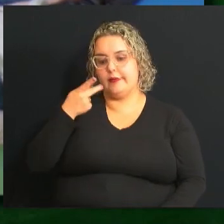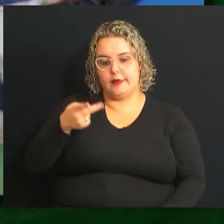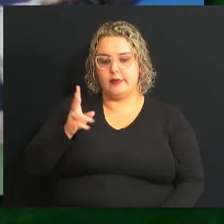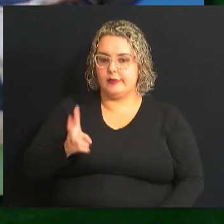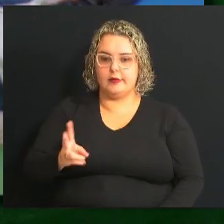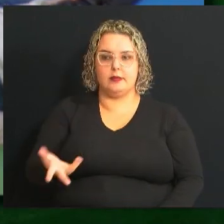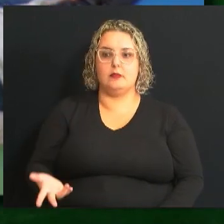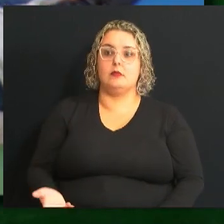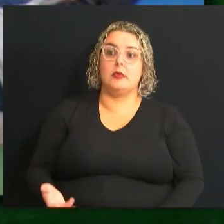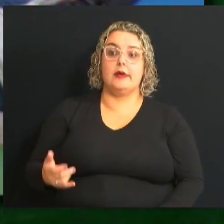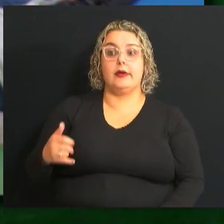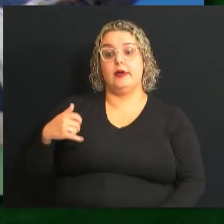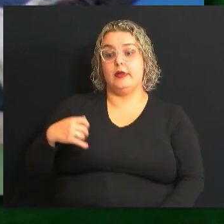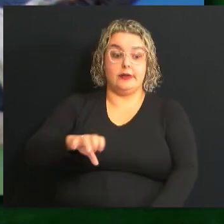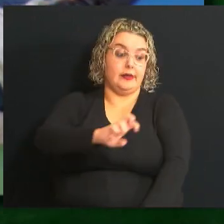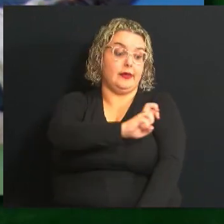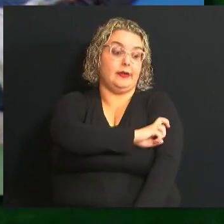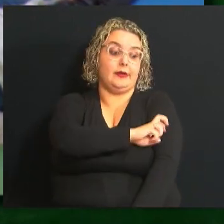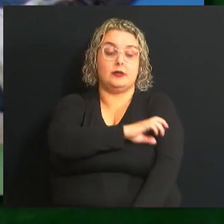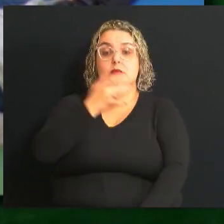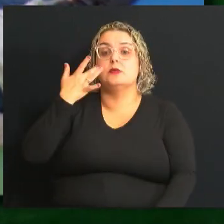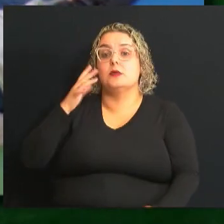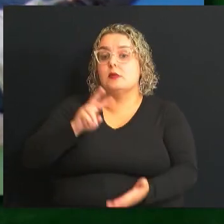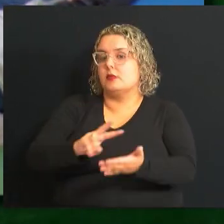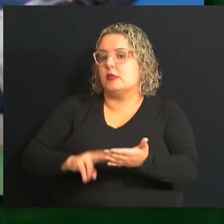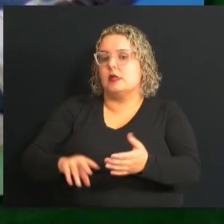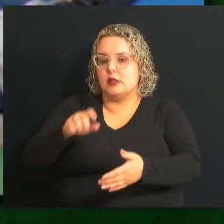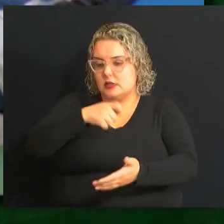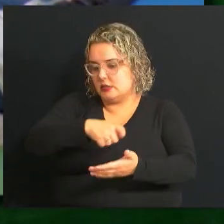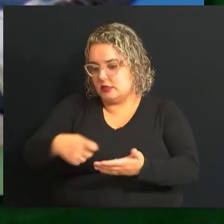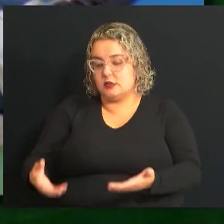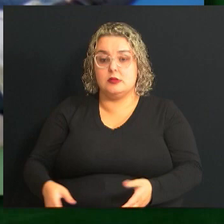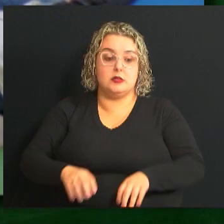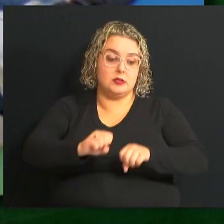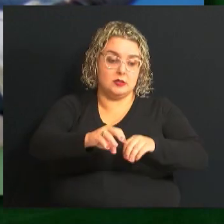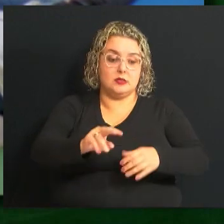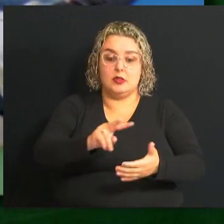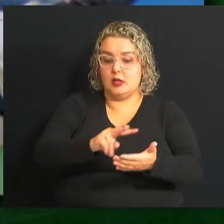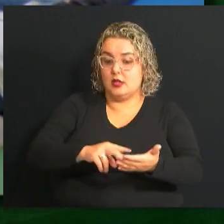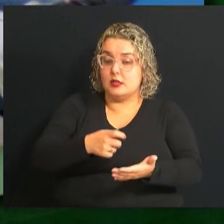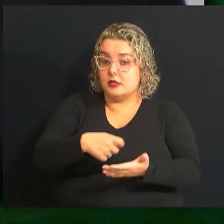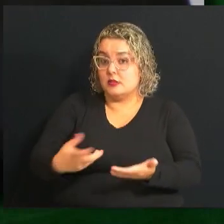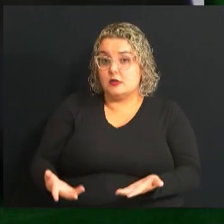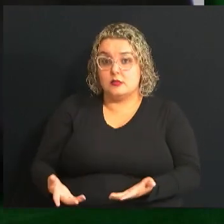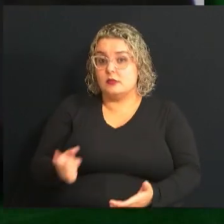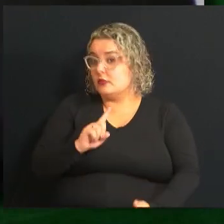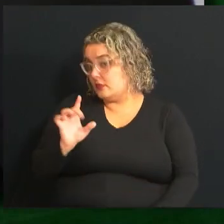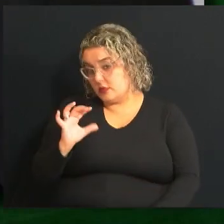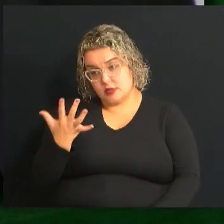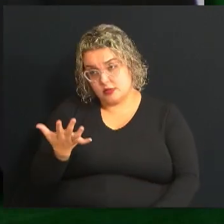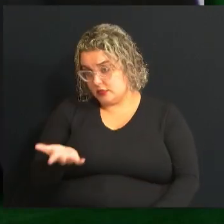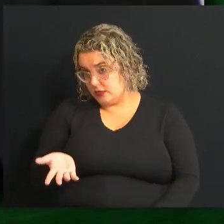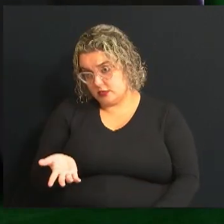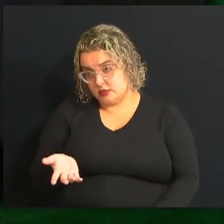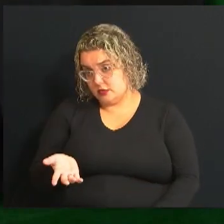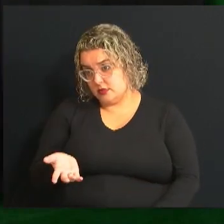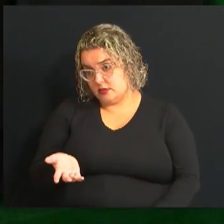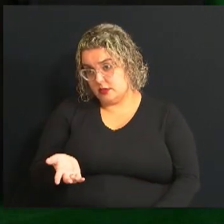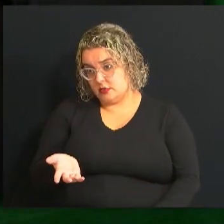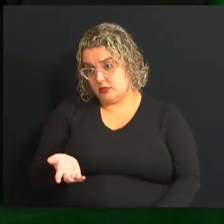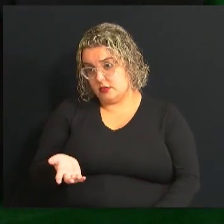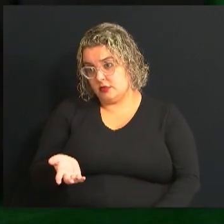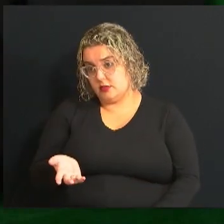no 5º ano e não sabe ler e escrever, então eu tenho que ensinar ele a ler e escrever. Não vai rolar, né? Então vamos ver, ele não